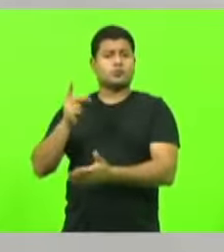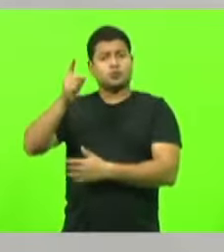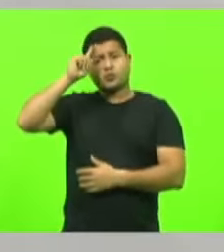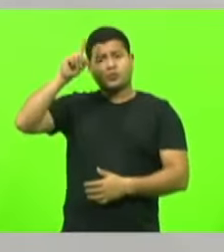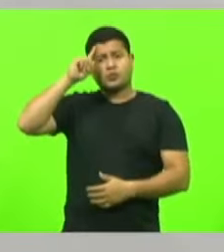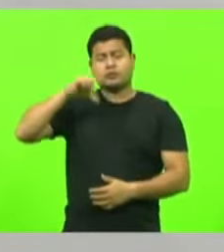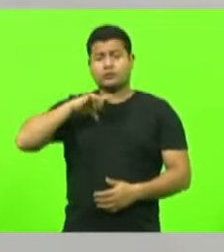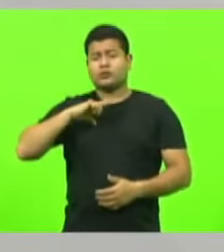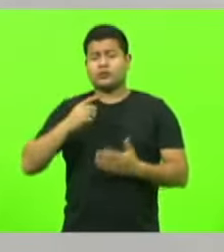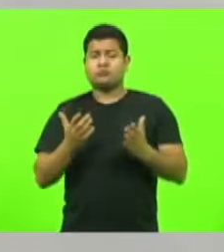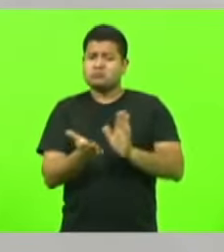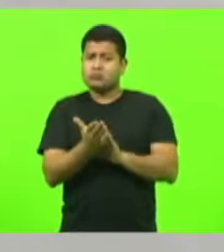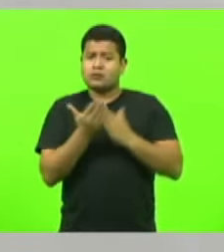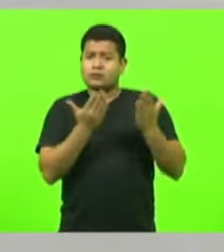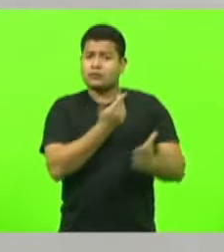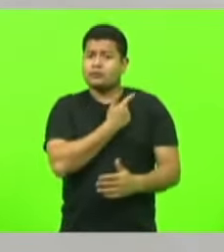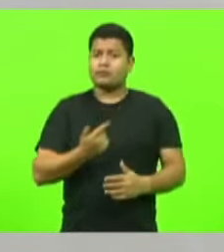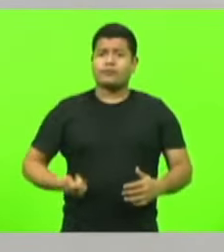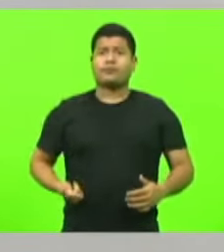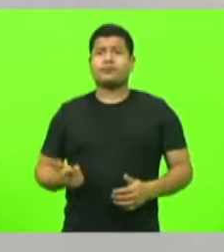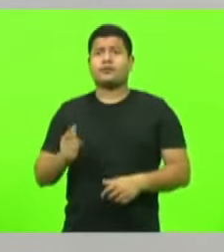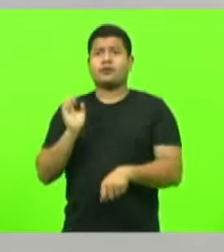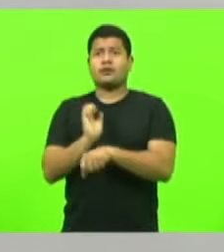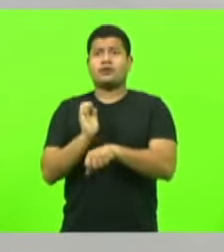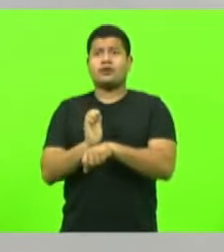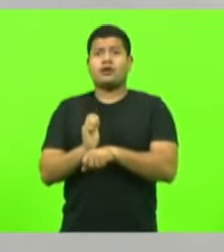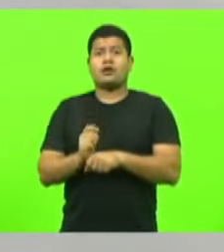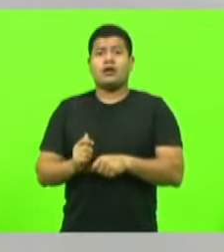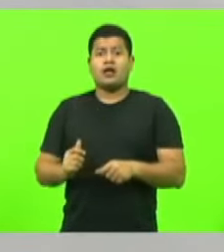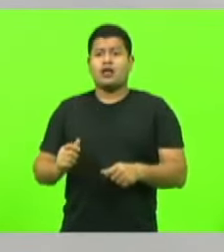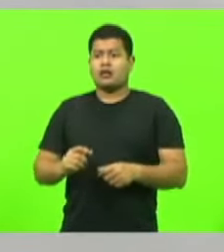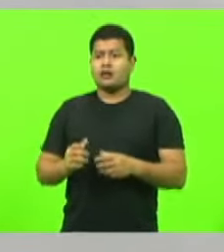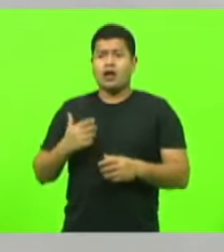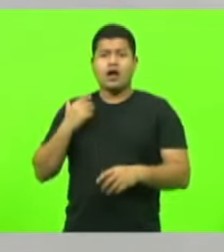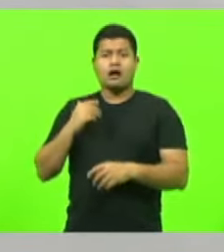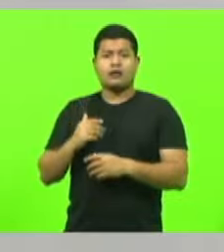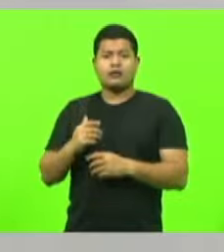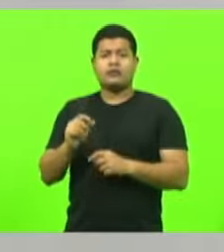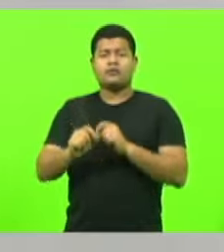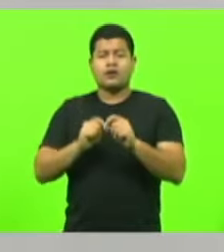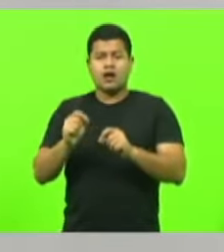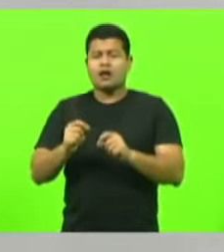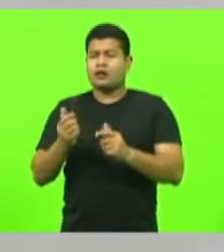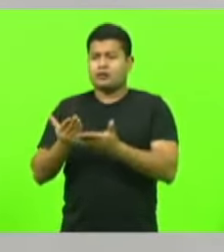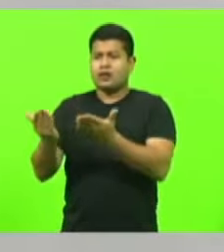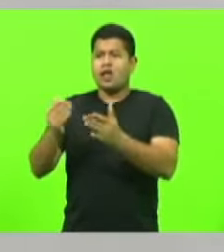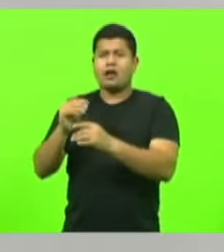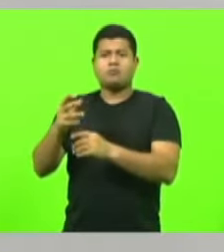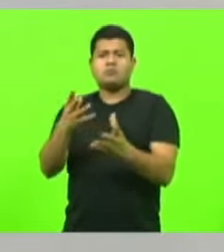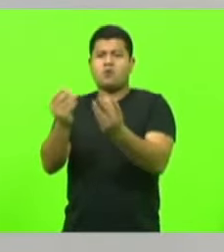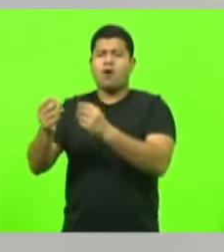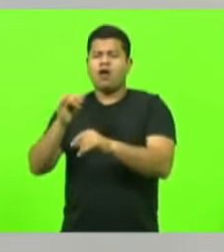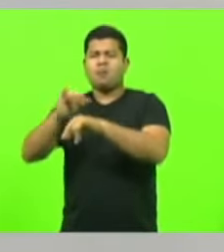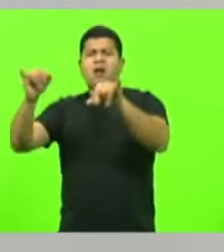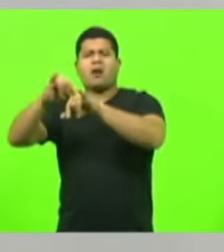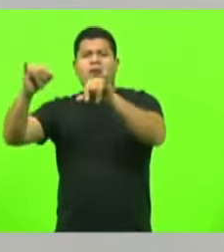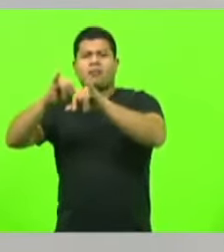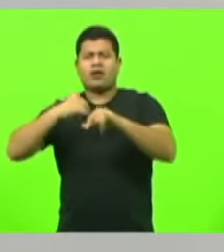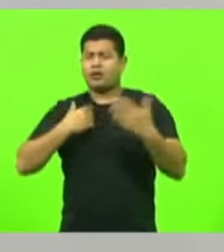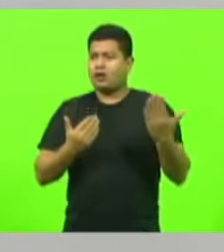estado, que calou a boca aí de um ou outro político, que só sabe fazer palanque em cima disso daí, e que